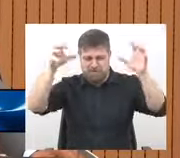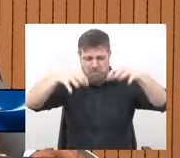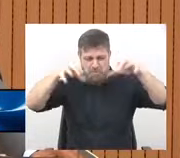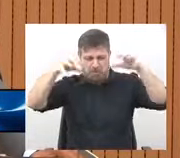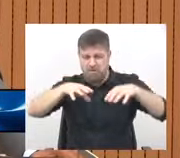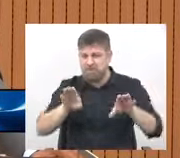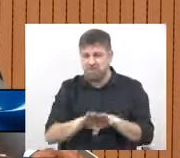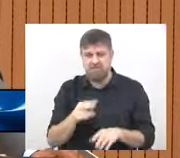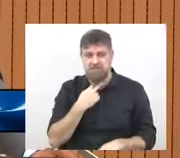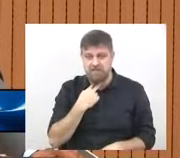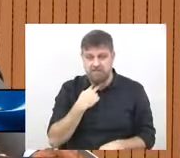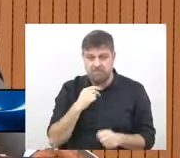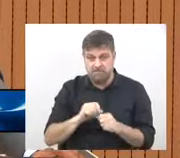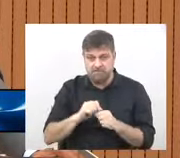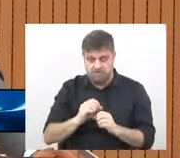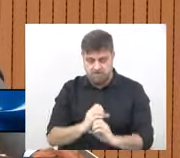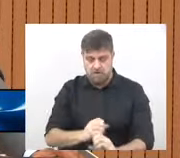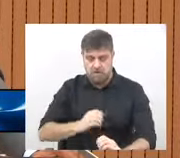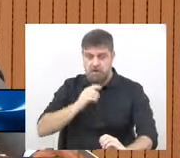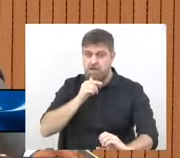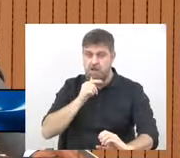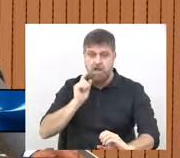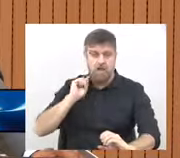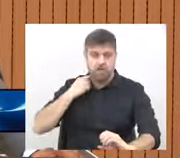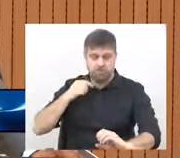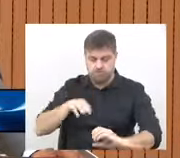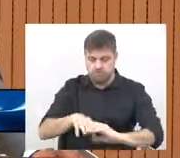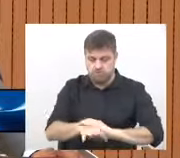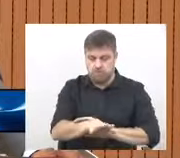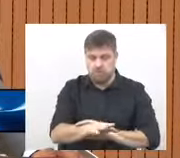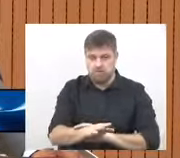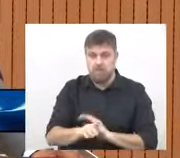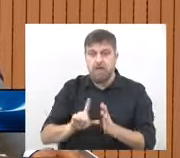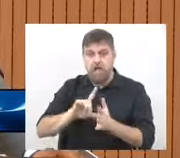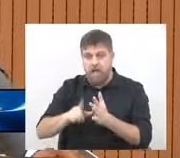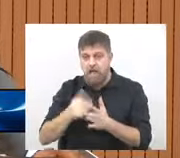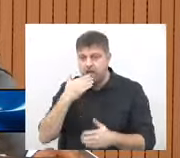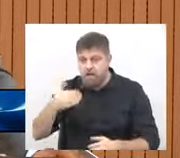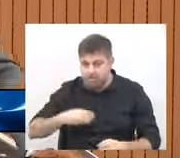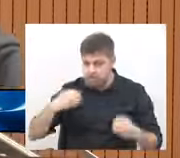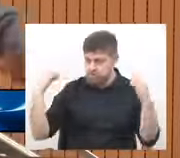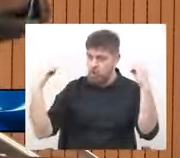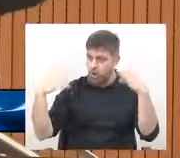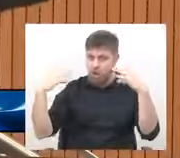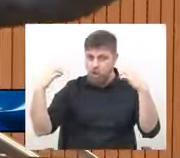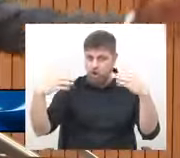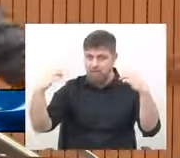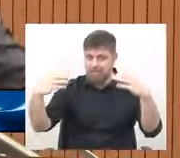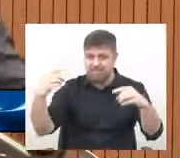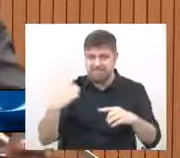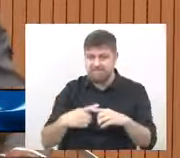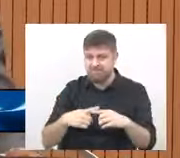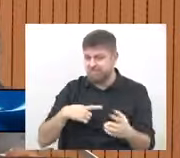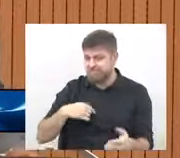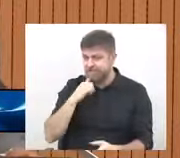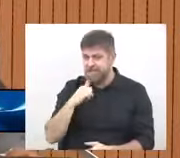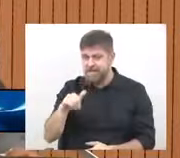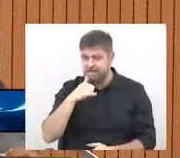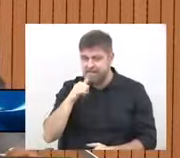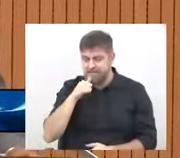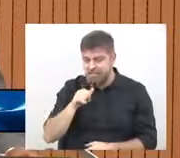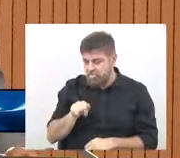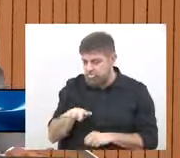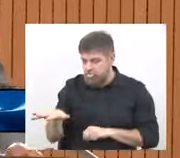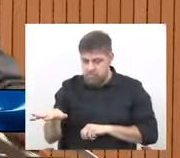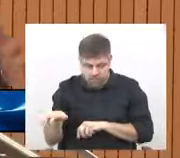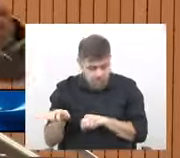rede de água e rede de esgoto. As pessoas, Carlinhos, nós precisamos de iluminação, porque aqui tem gato para todo quanto é lado. Às